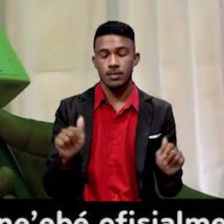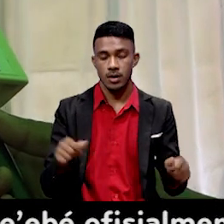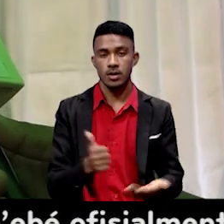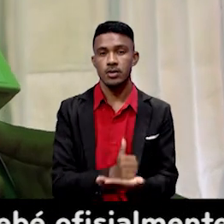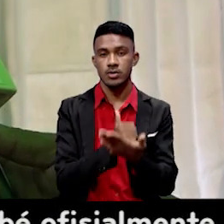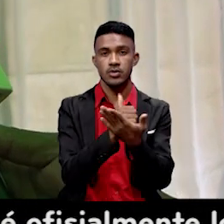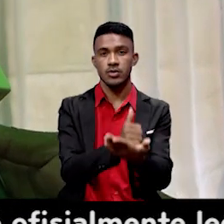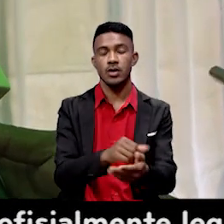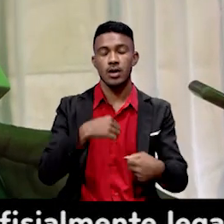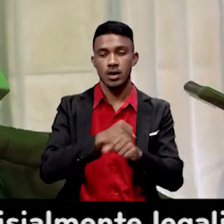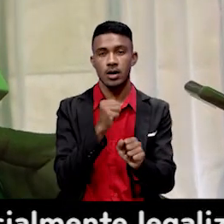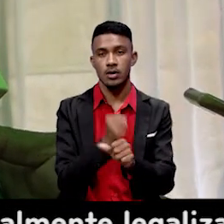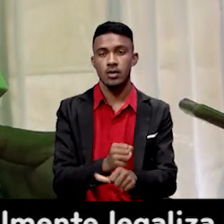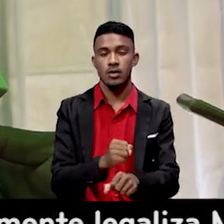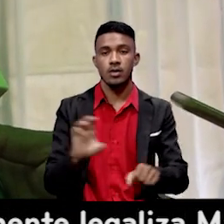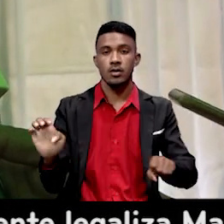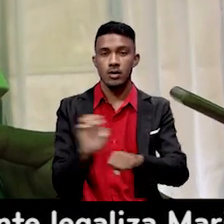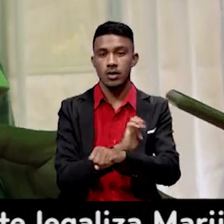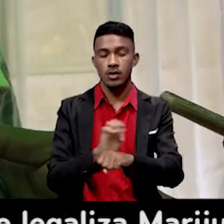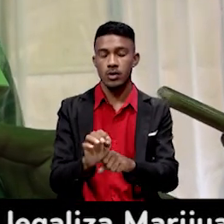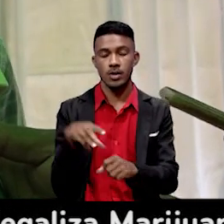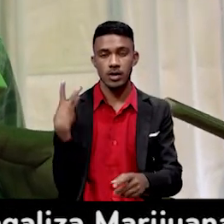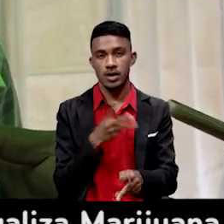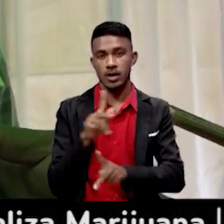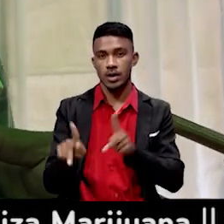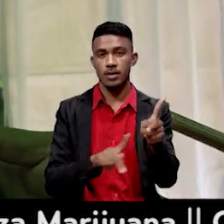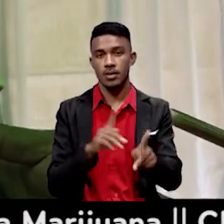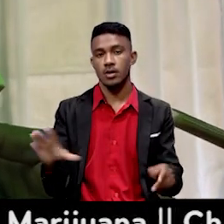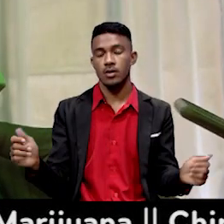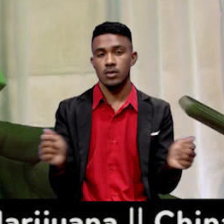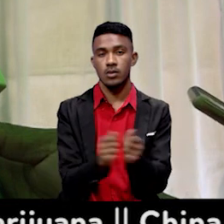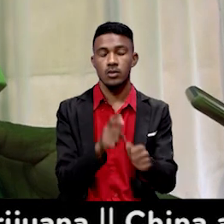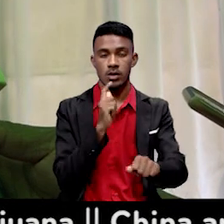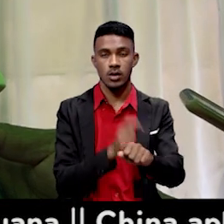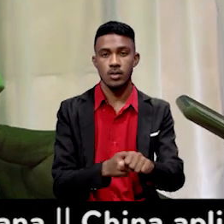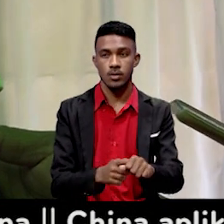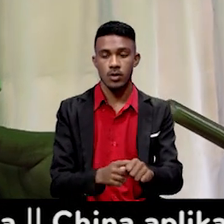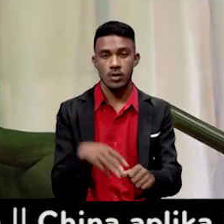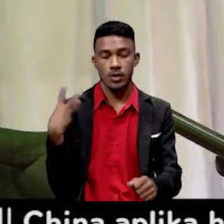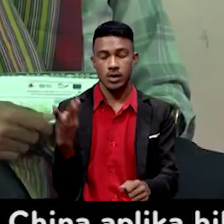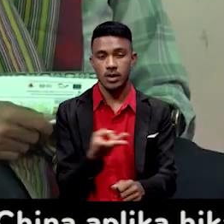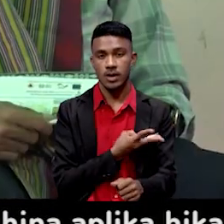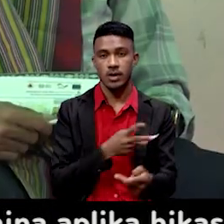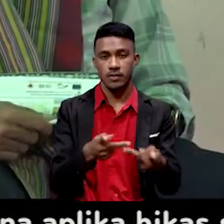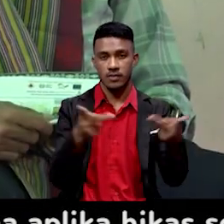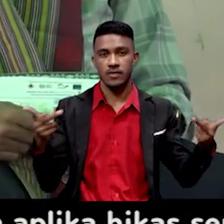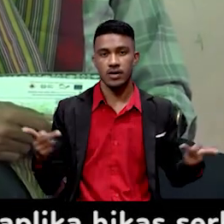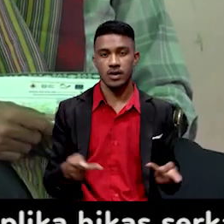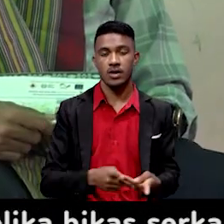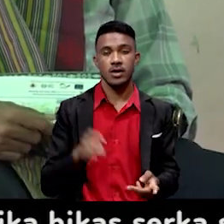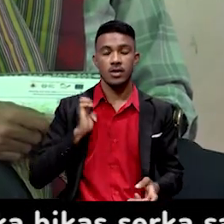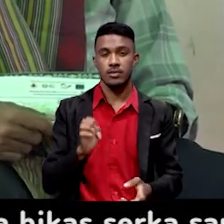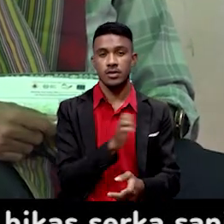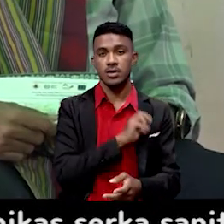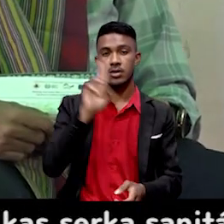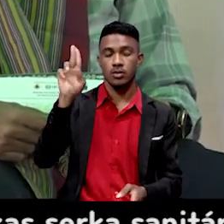criar emprego, vai ter comunidades ao mesmo tempo, até preserva e tem ambiente. Embaixador União